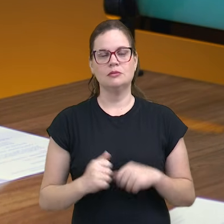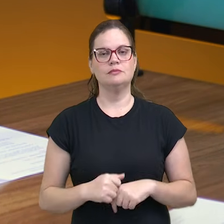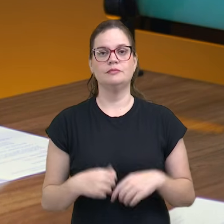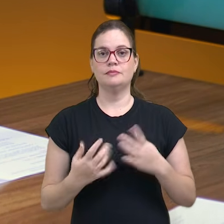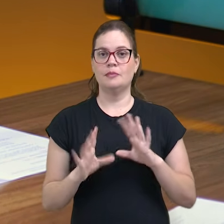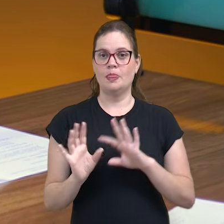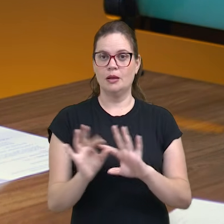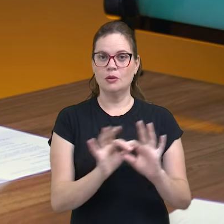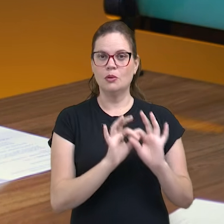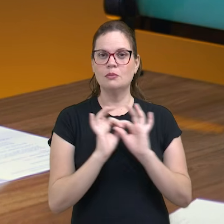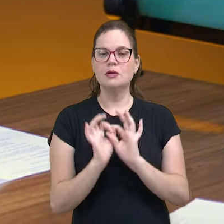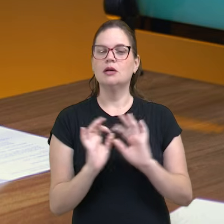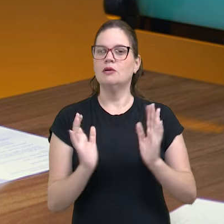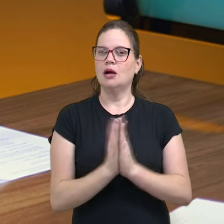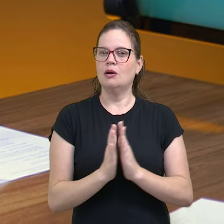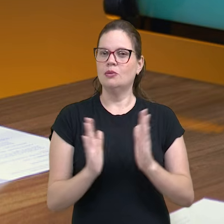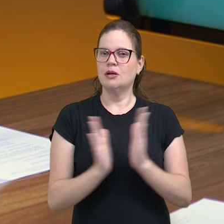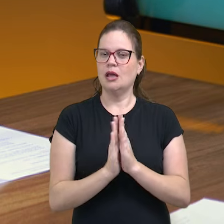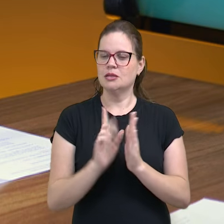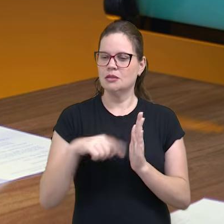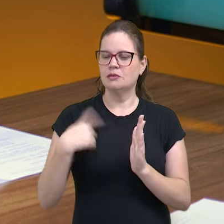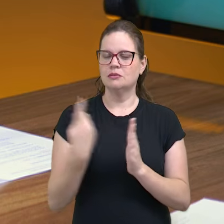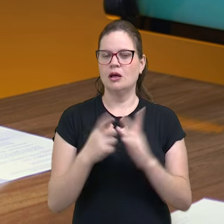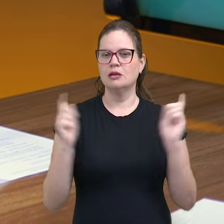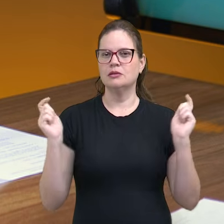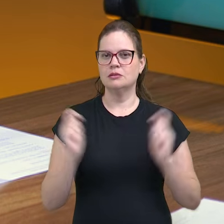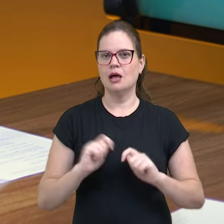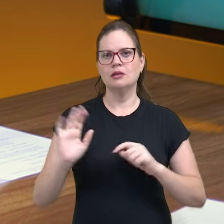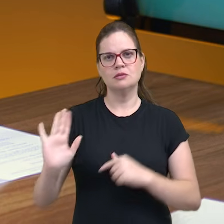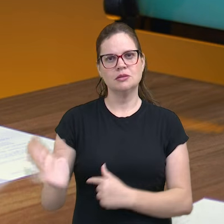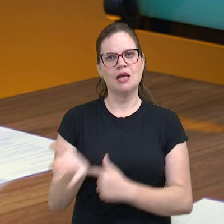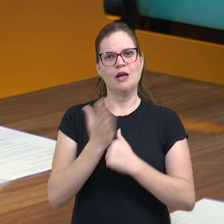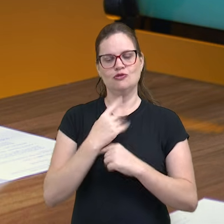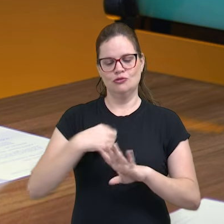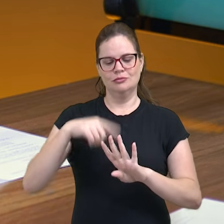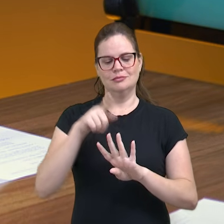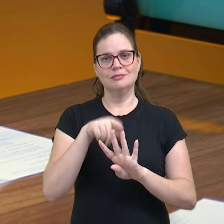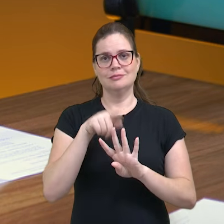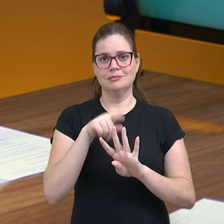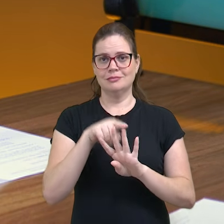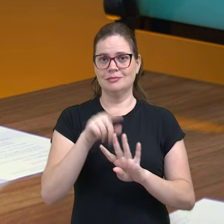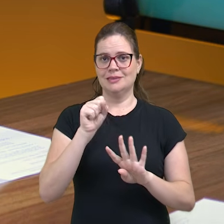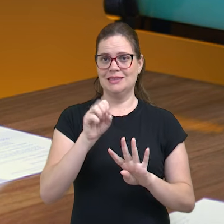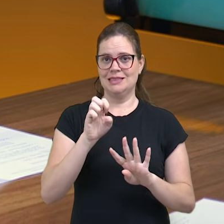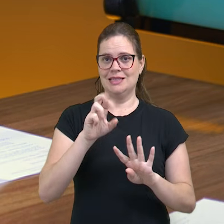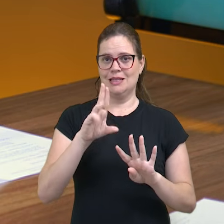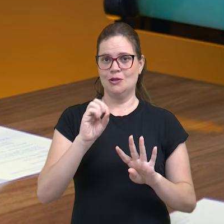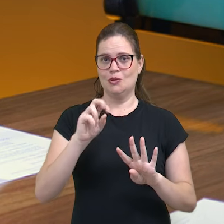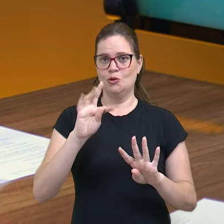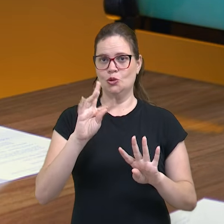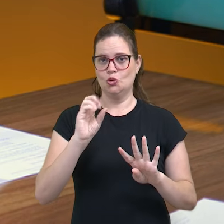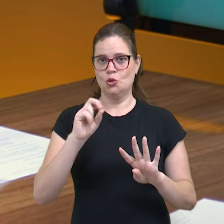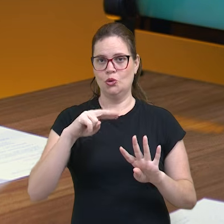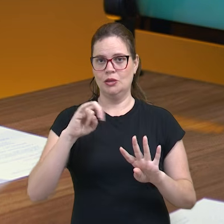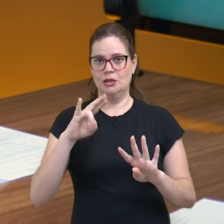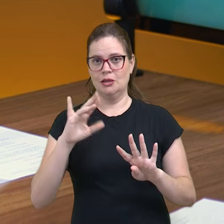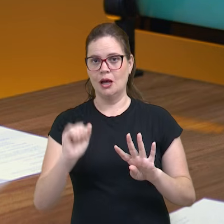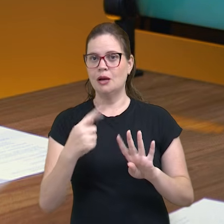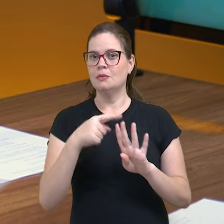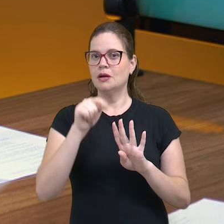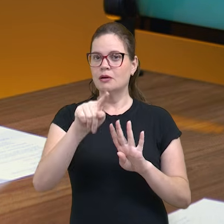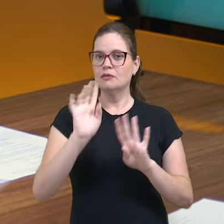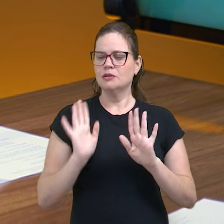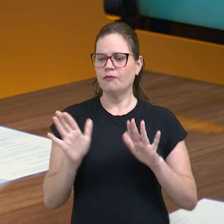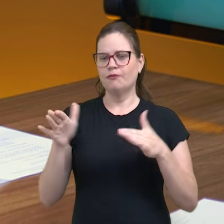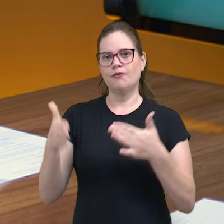Senhor. Então, essa comunhão que atinge, a oração nos leva, então, podemos dizer que ela ajuda na serotonina,